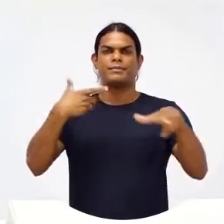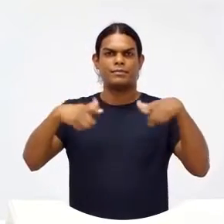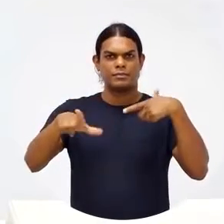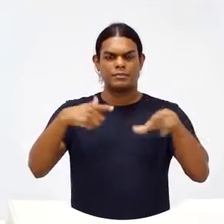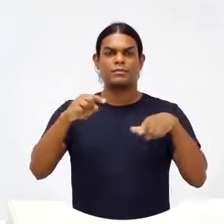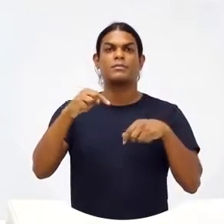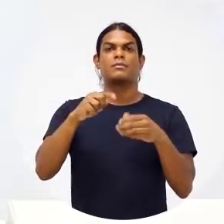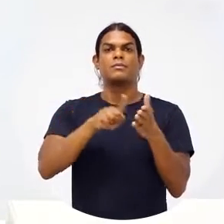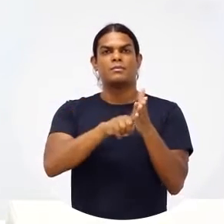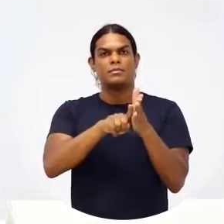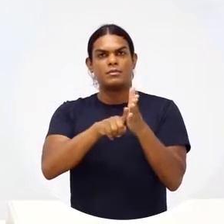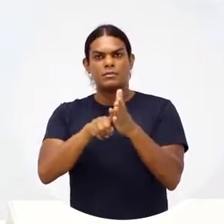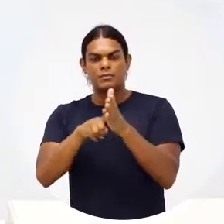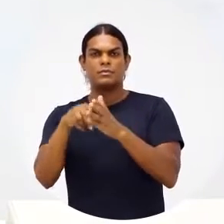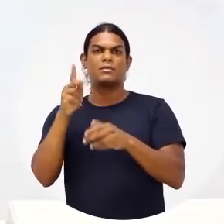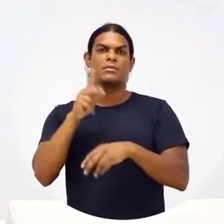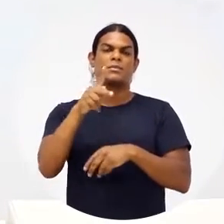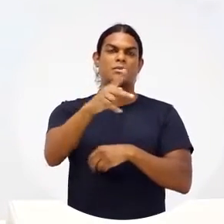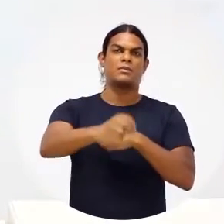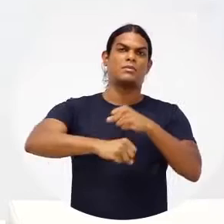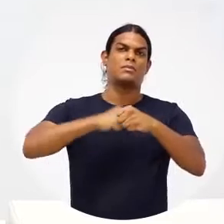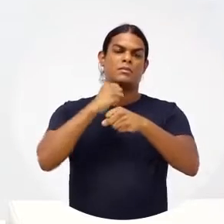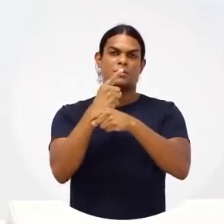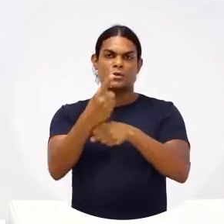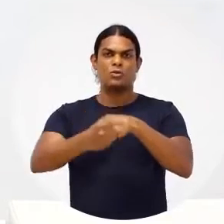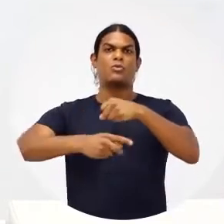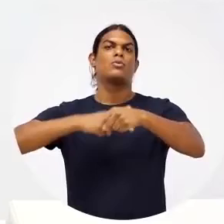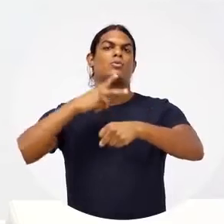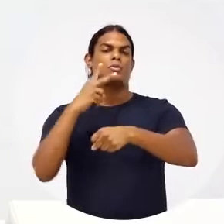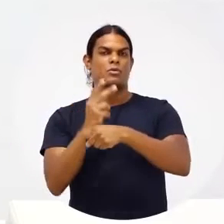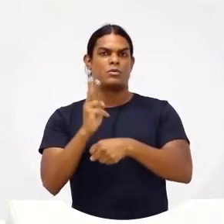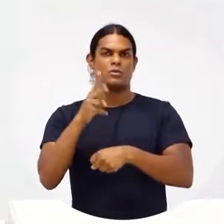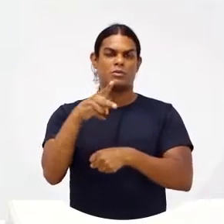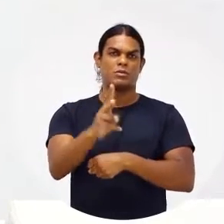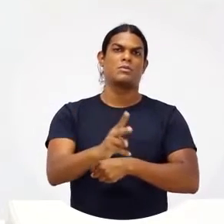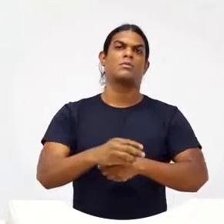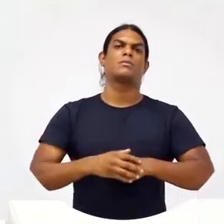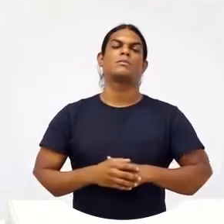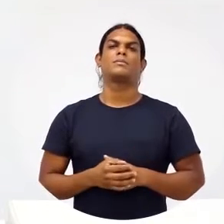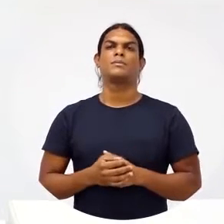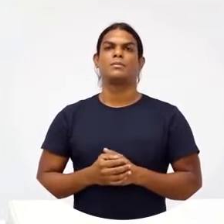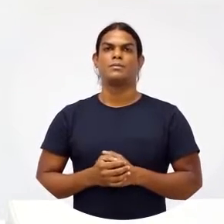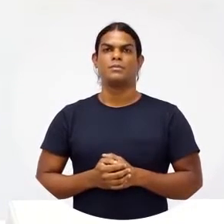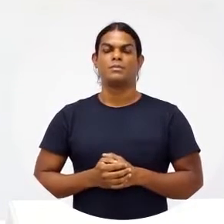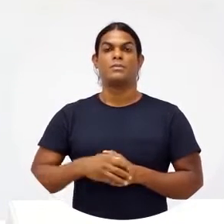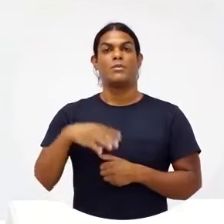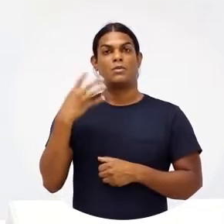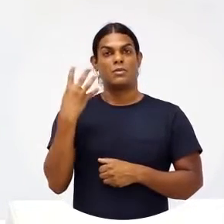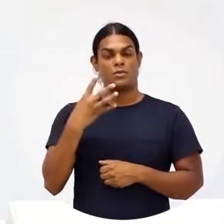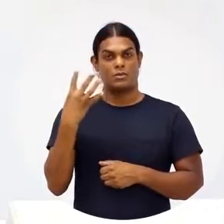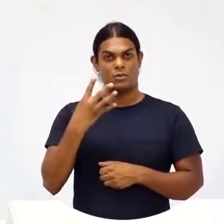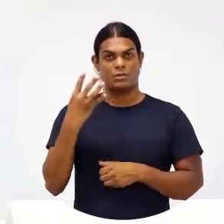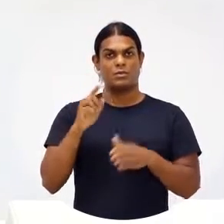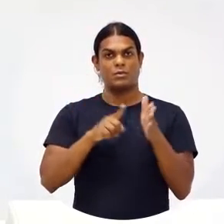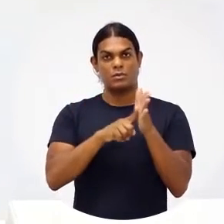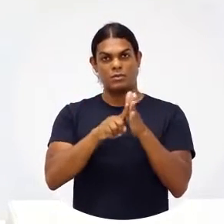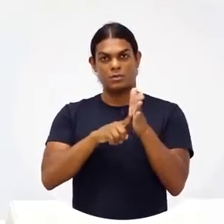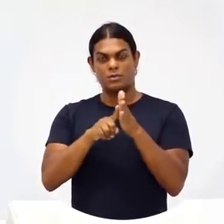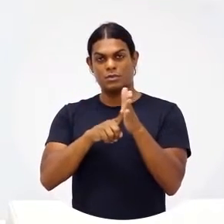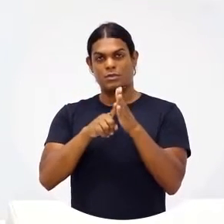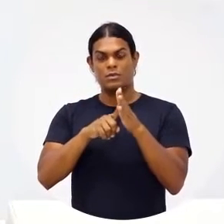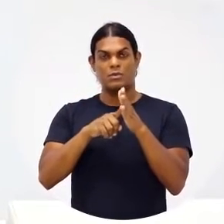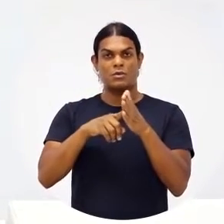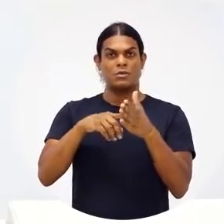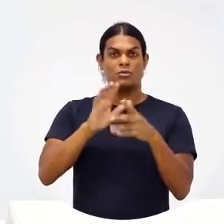esse exame a cada 2 anos. Um outro exame, tá certo? Um quarto exame seria o de mudança